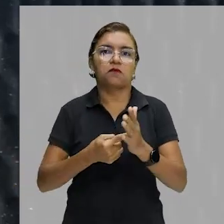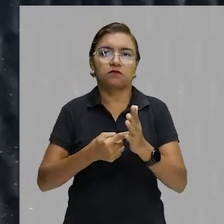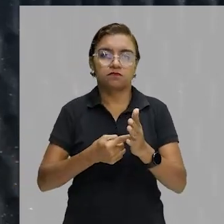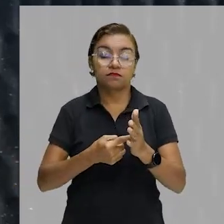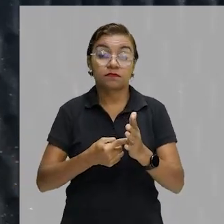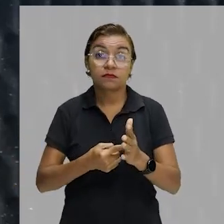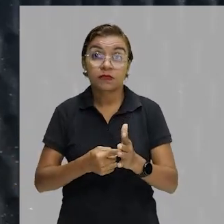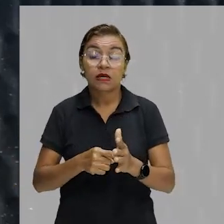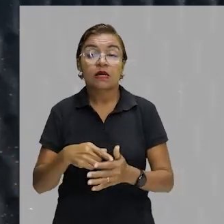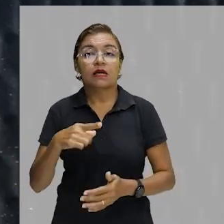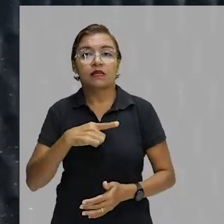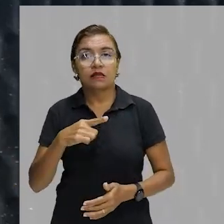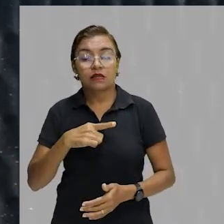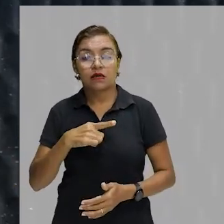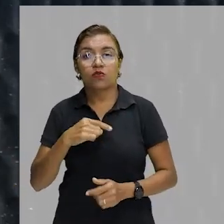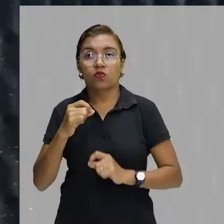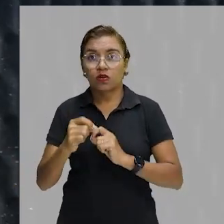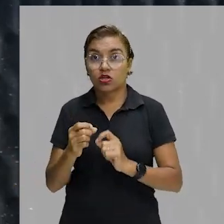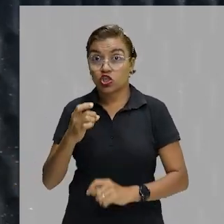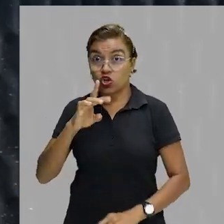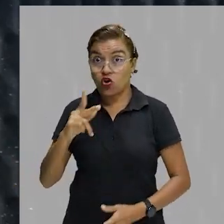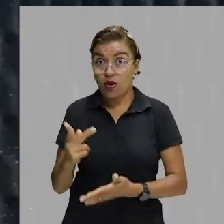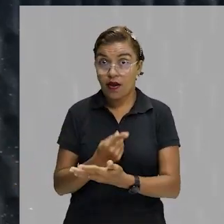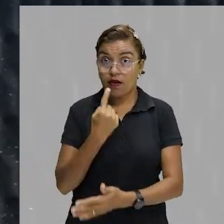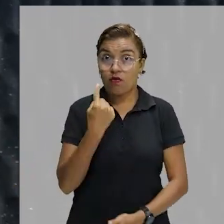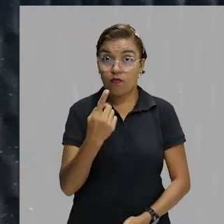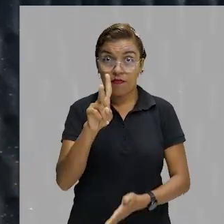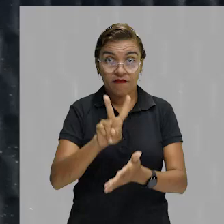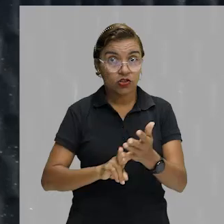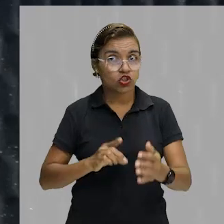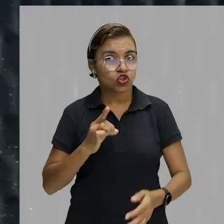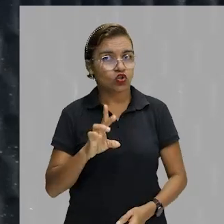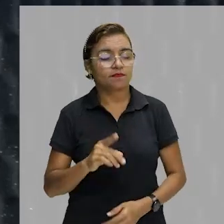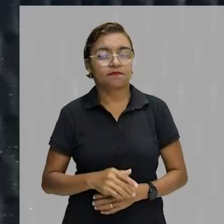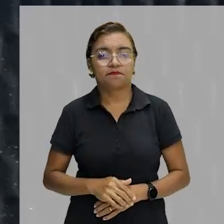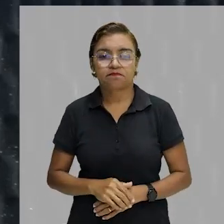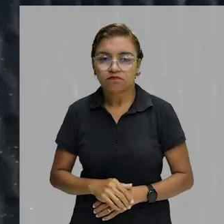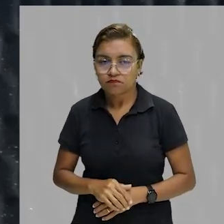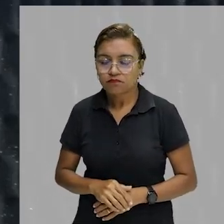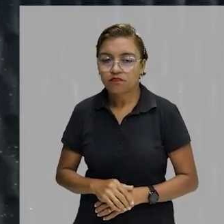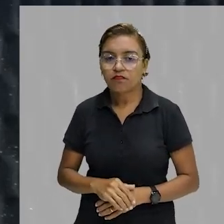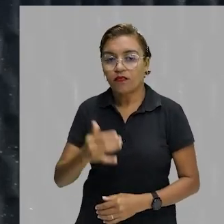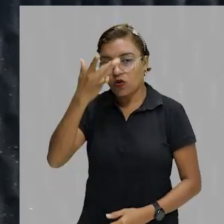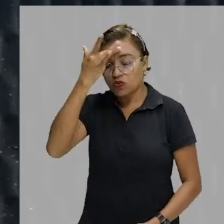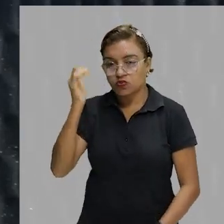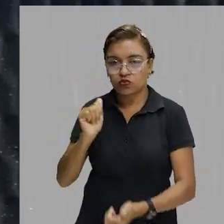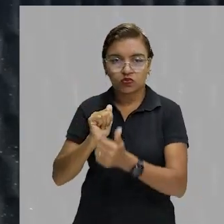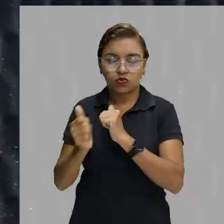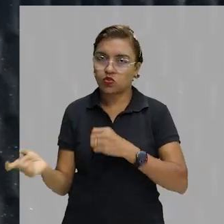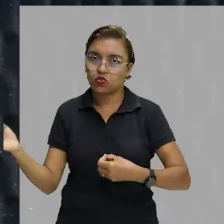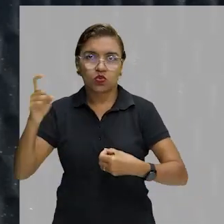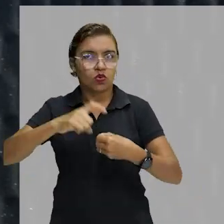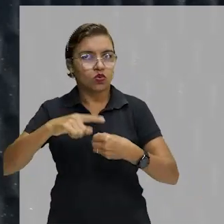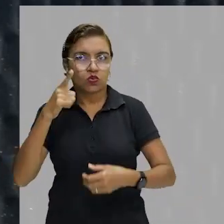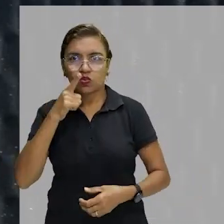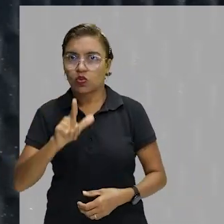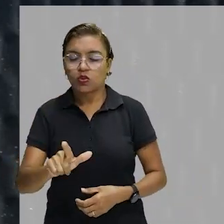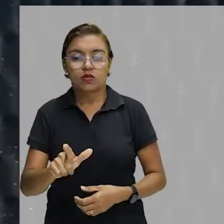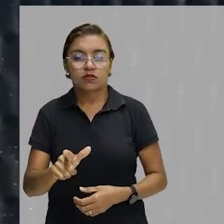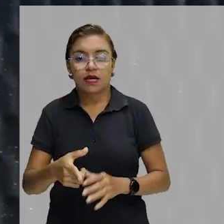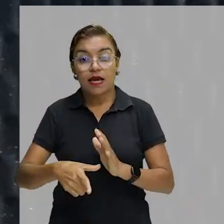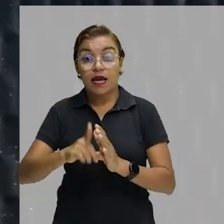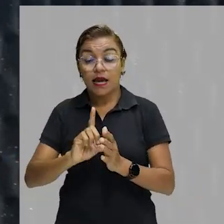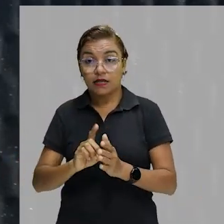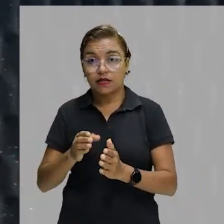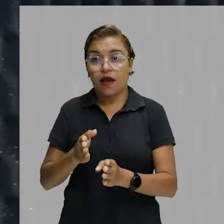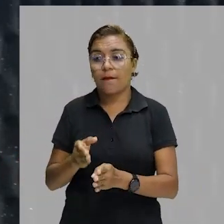forma. Eu tenho o direito a errar uma vez apenas. O jogador não consegue retornar a bola em jogo antes que ela